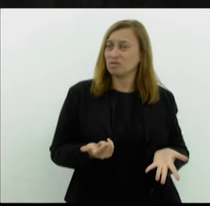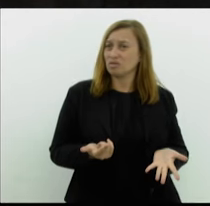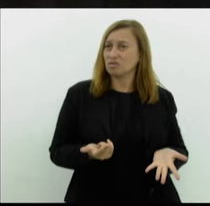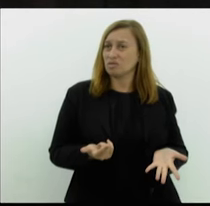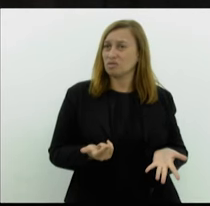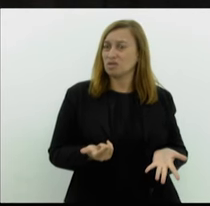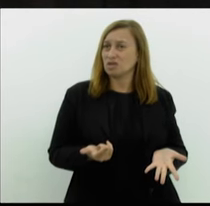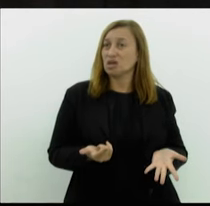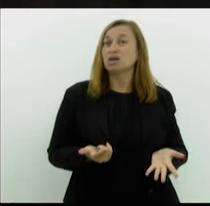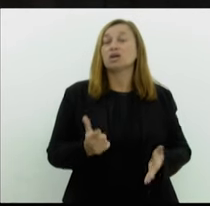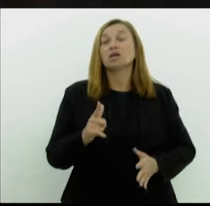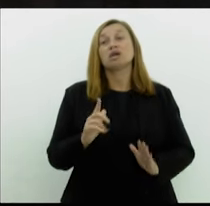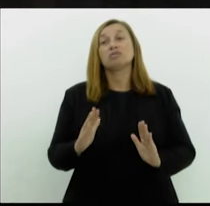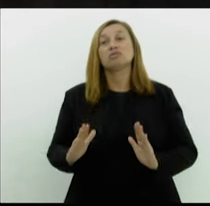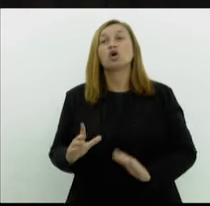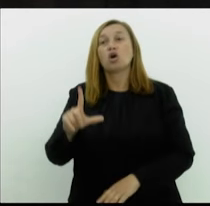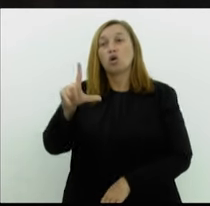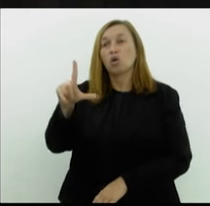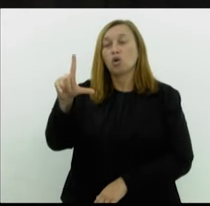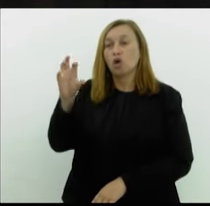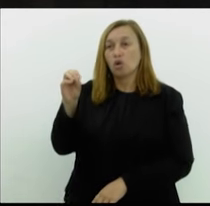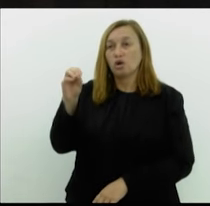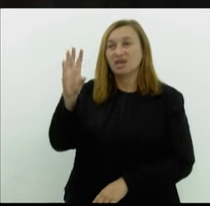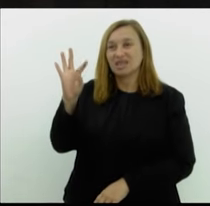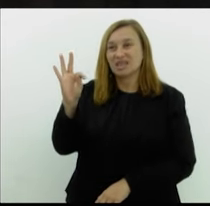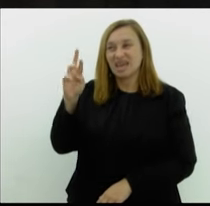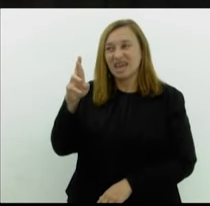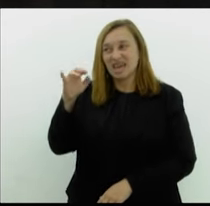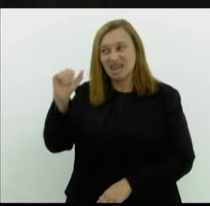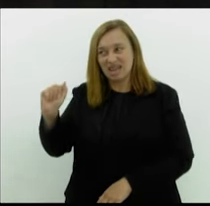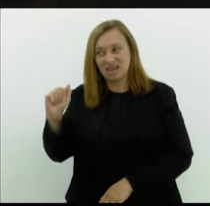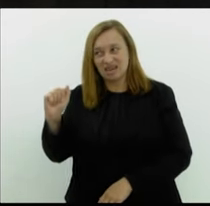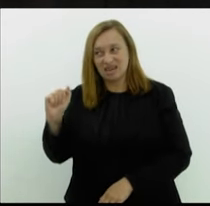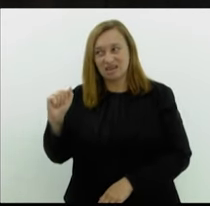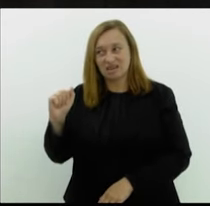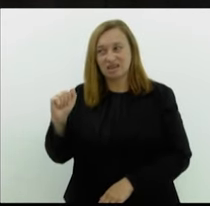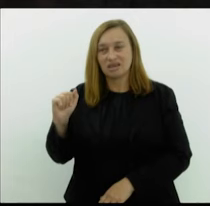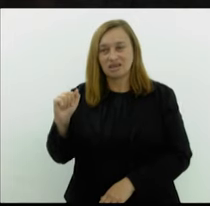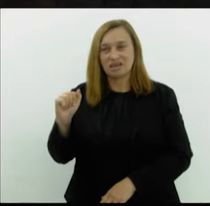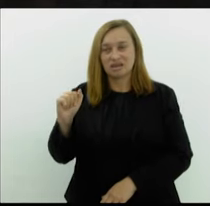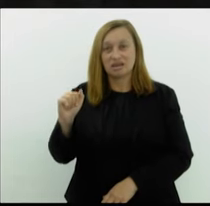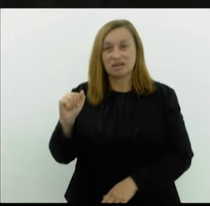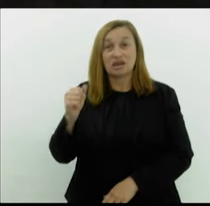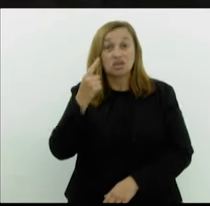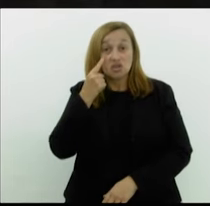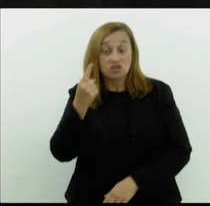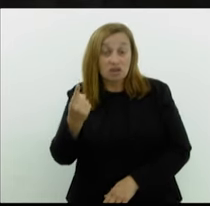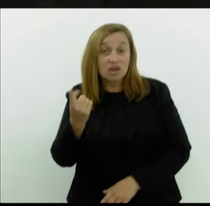E nas loterias, nas mais diversas formas de loterias.